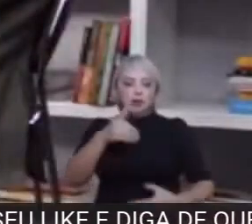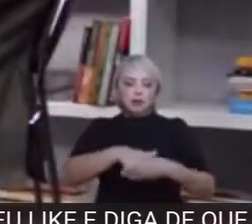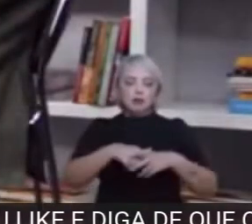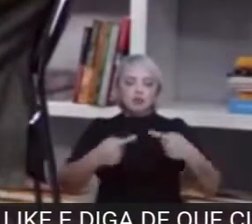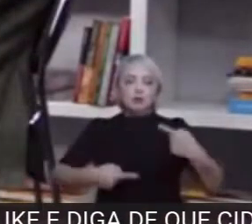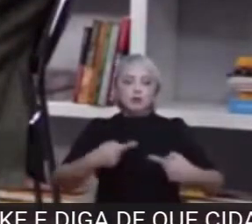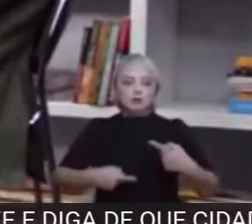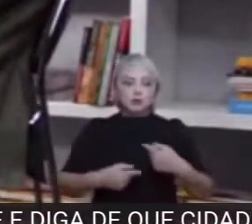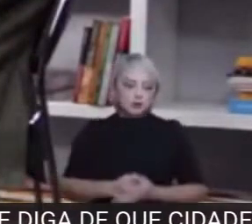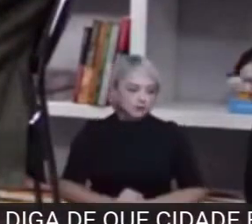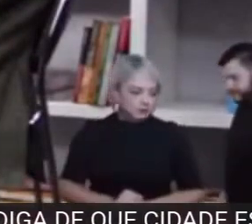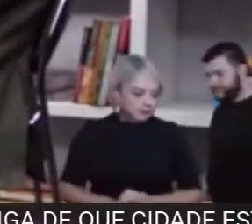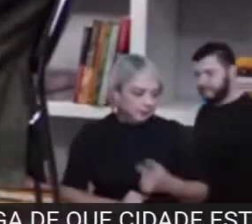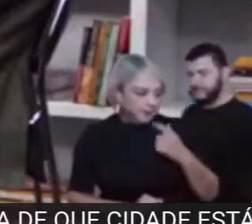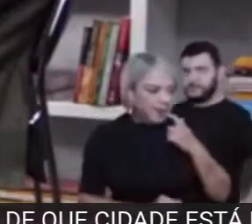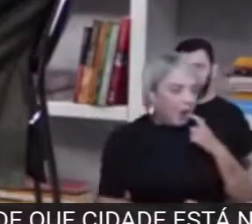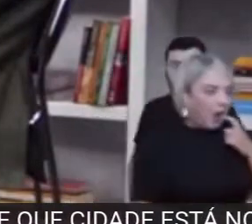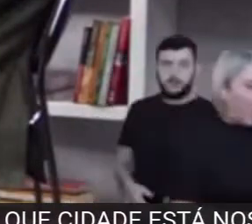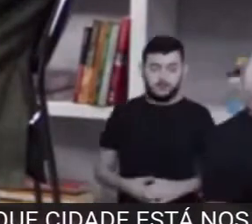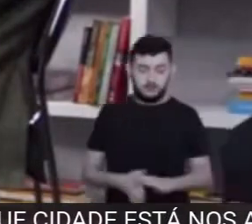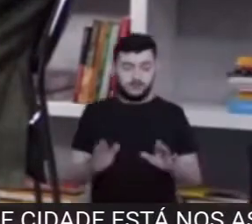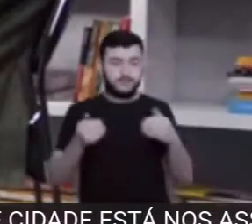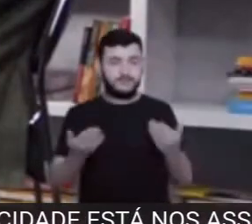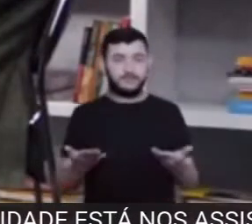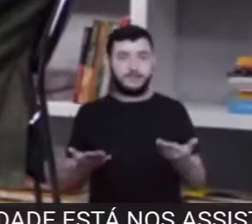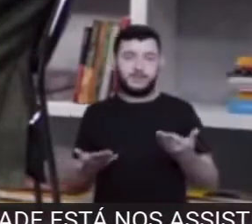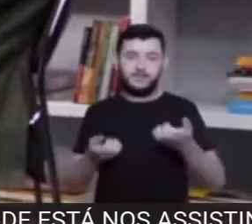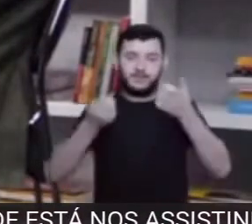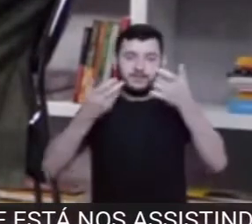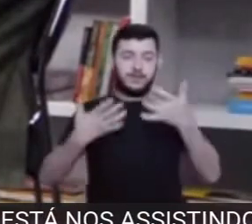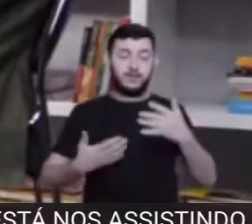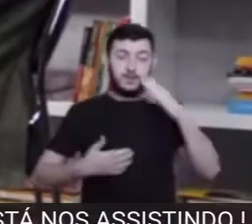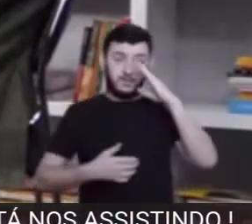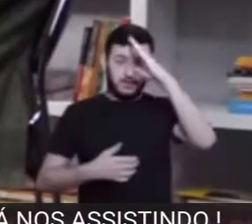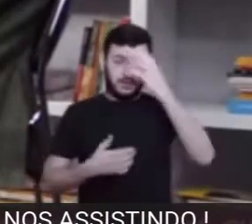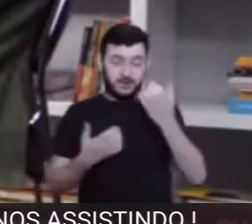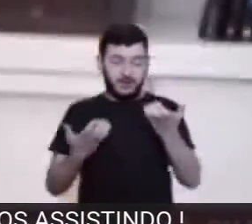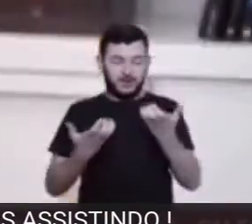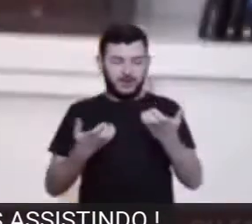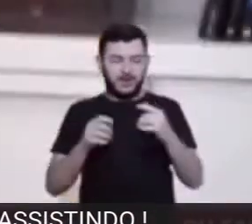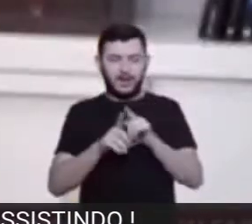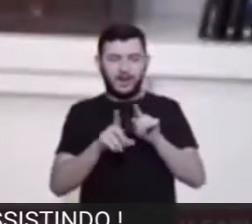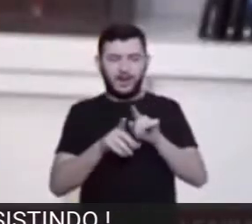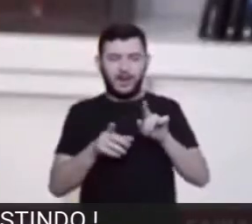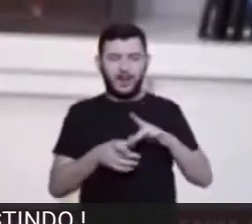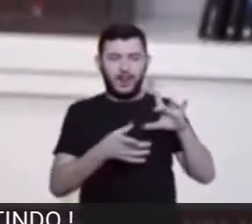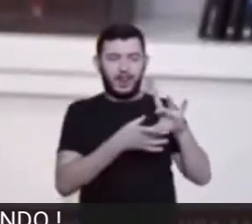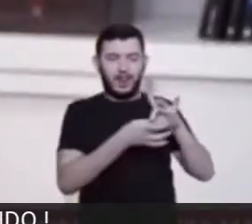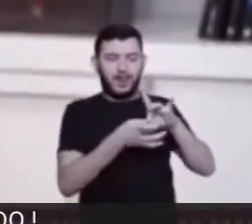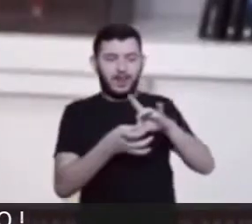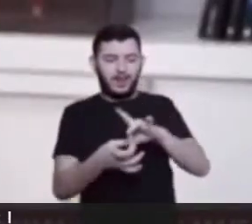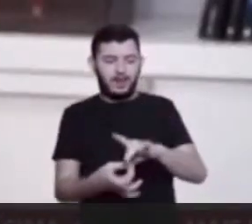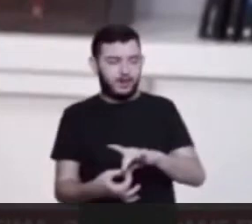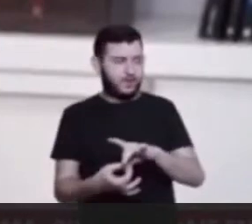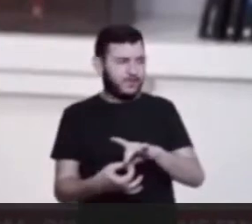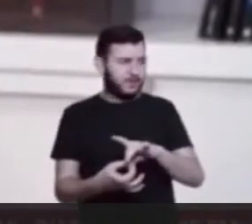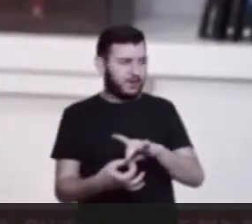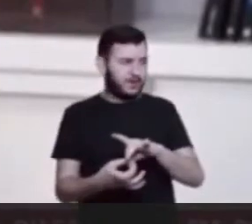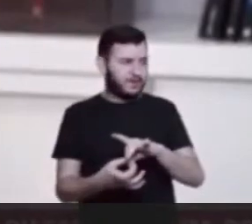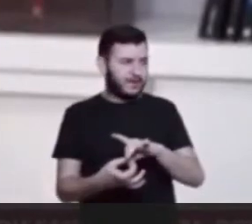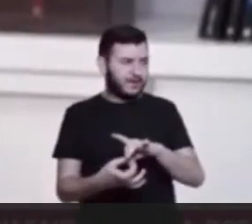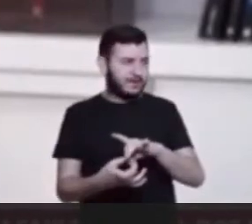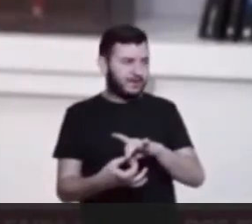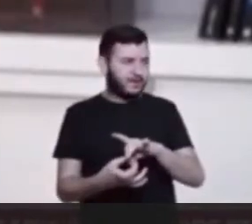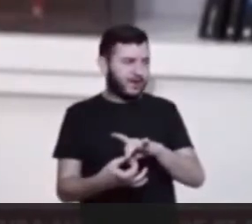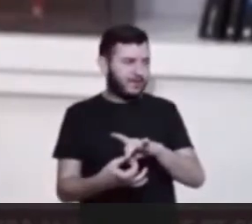meu cara, é o seguinte, eu acho que o Bolsonaro está querendo inventar um pretexto. Ele vai perder as eleições.